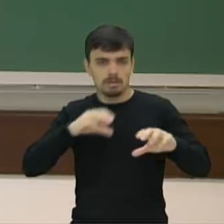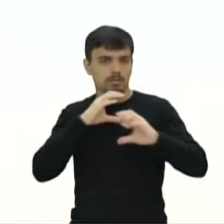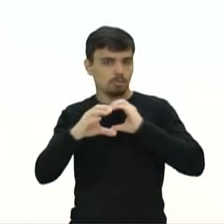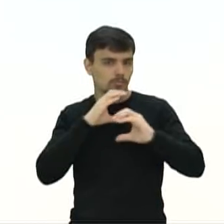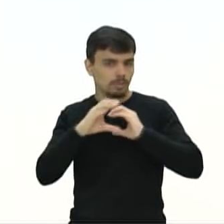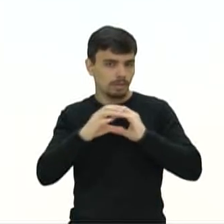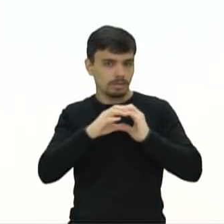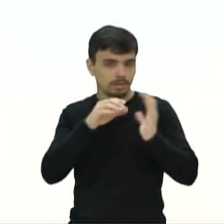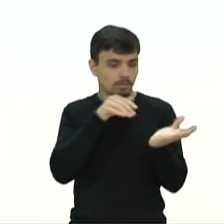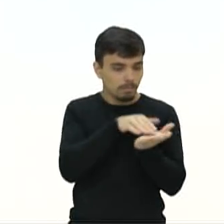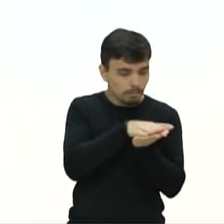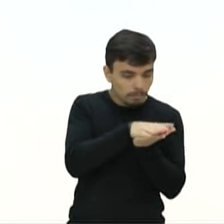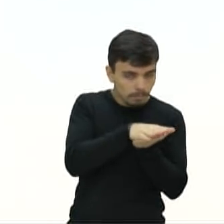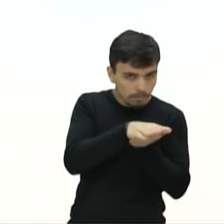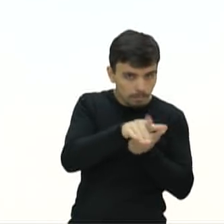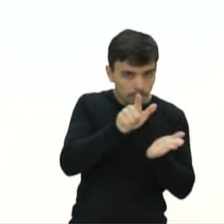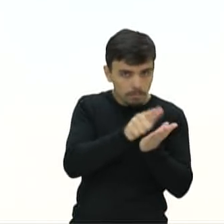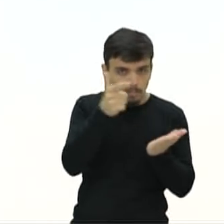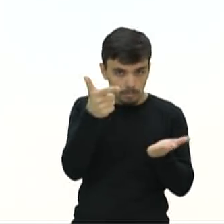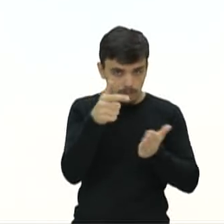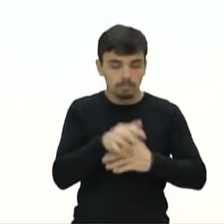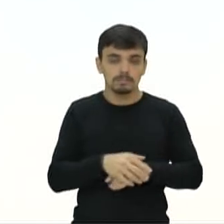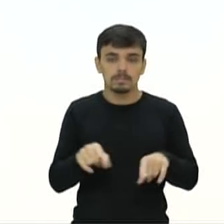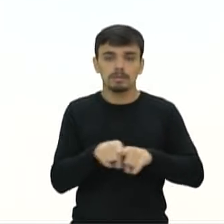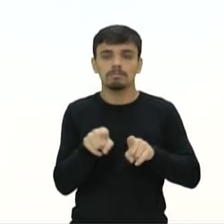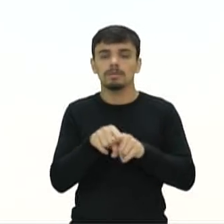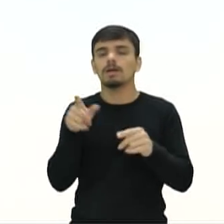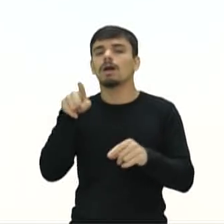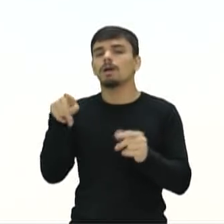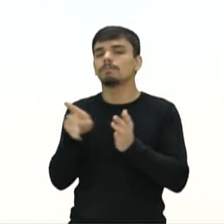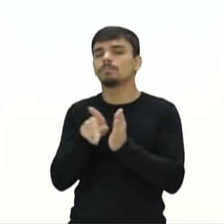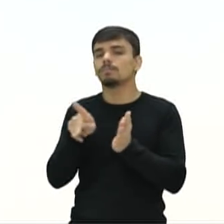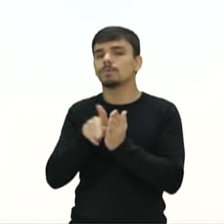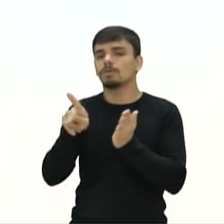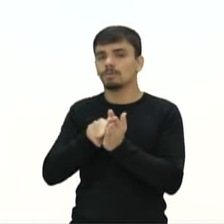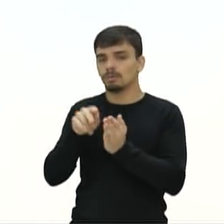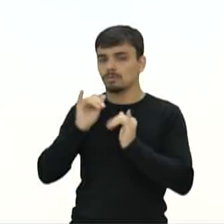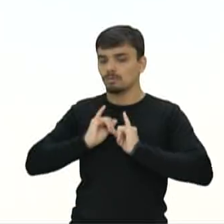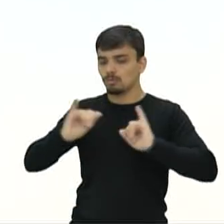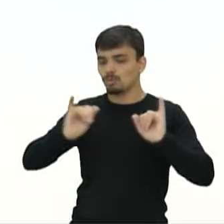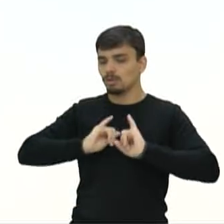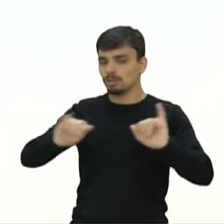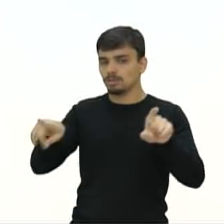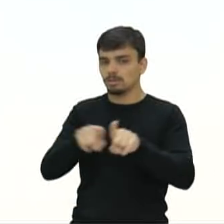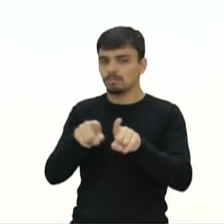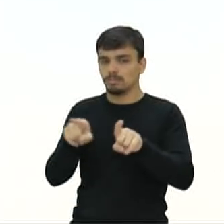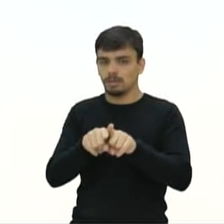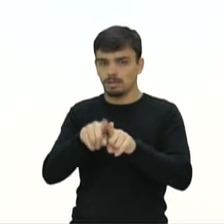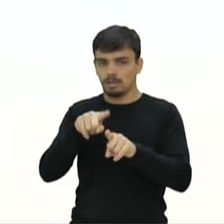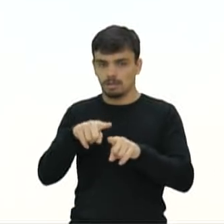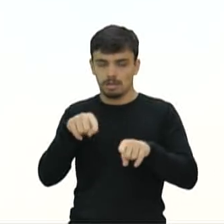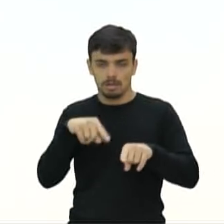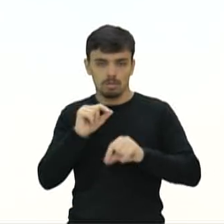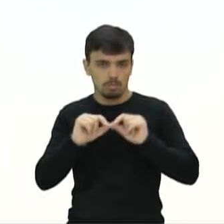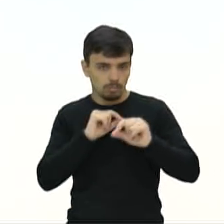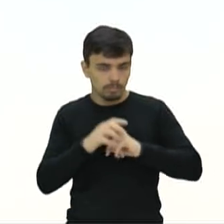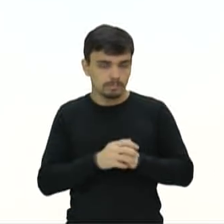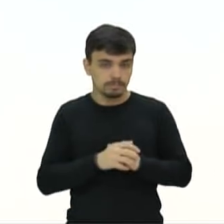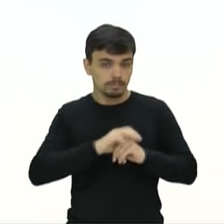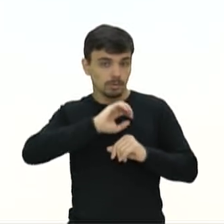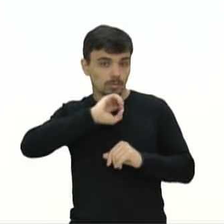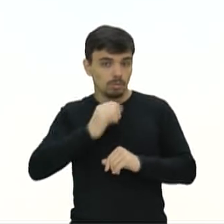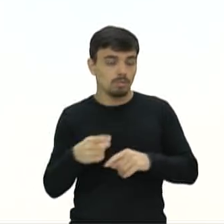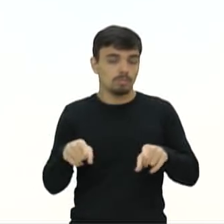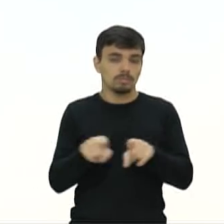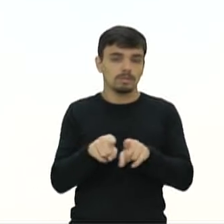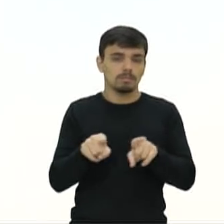comunicação impressa, que também vão ter ali no meio das notícias, muitas vezes anúncios publicitários. Ou ainda,